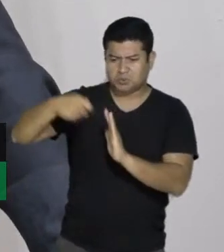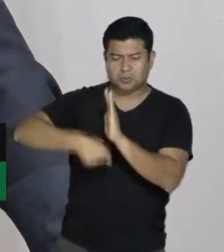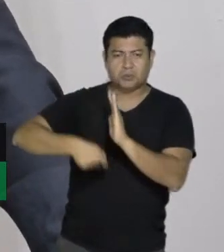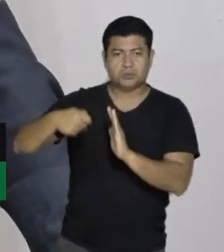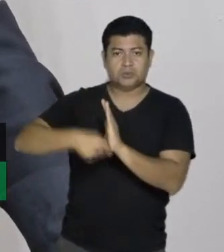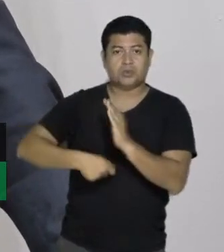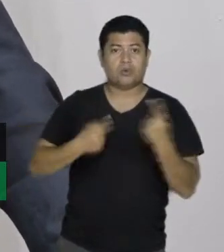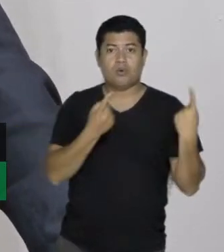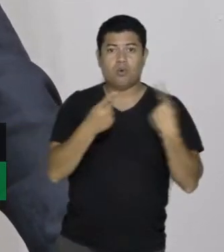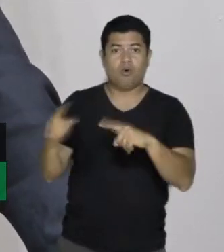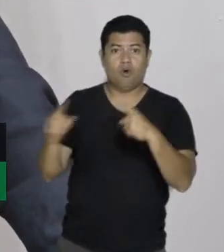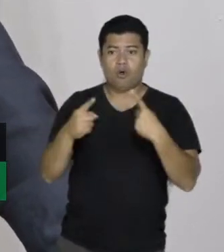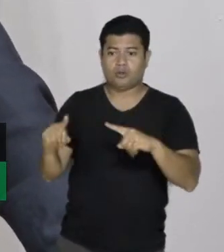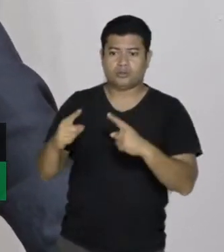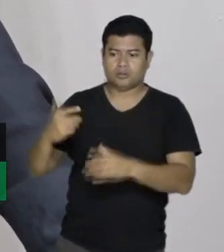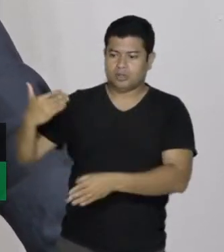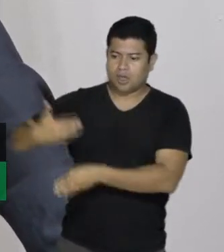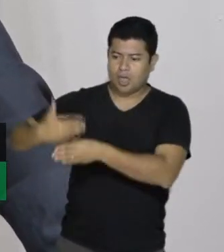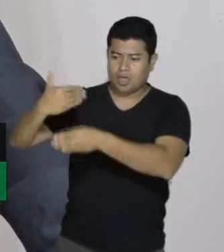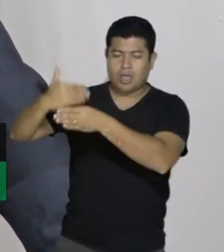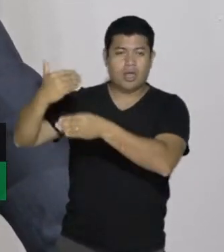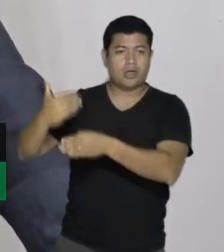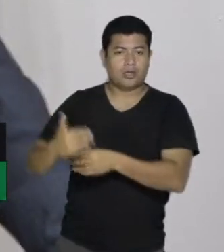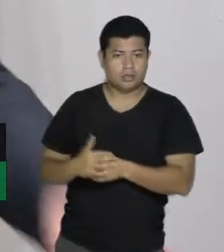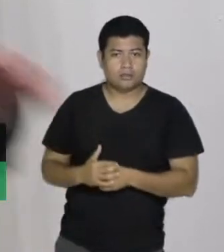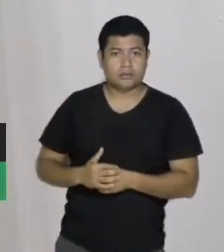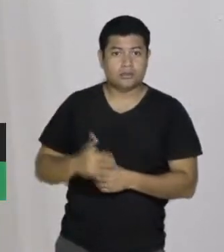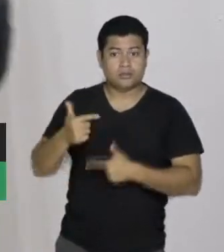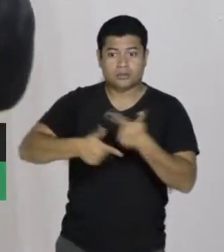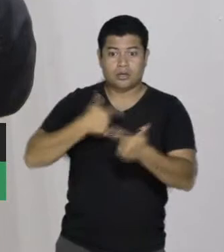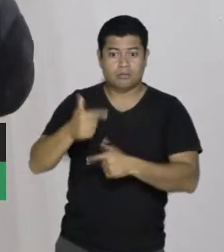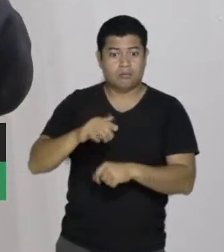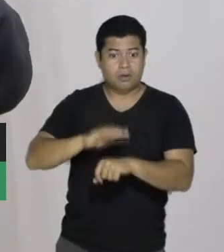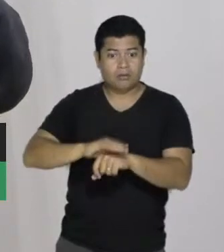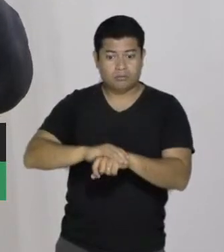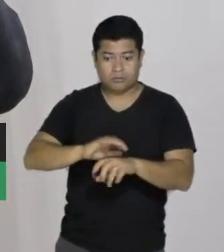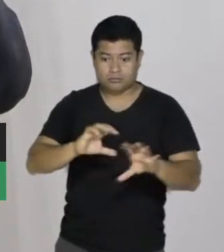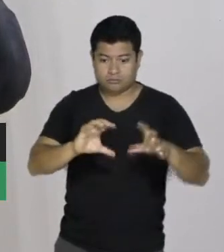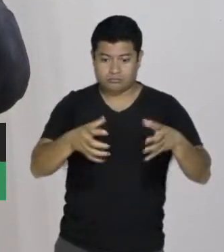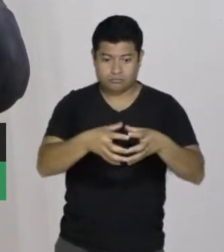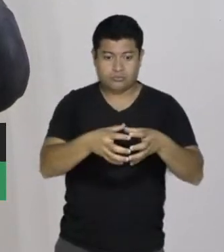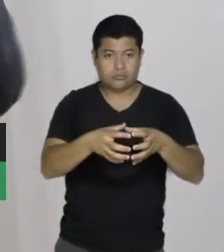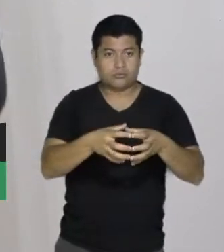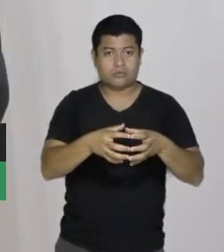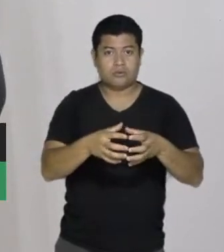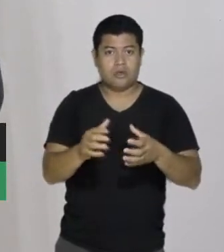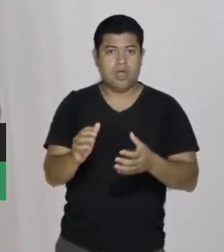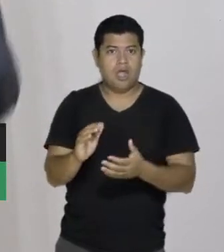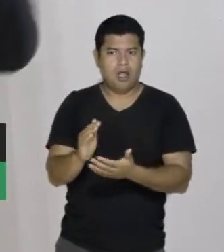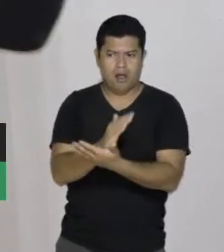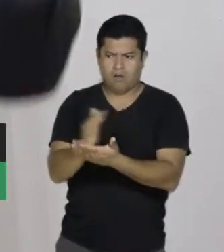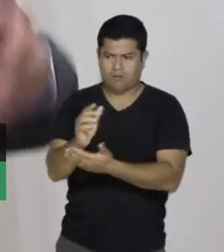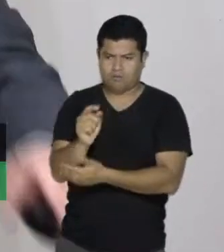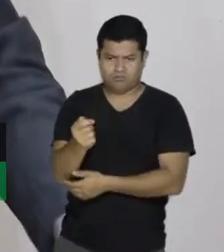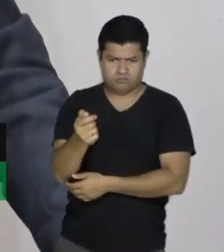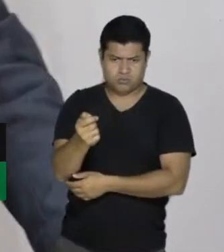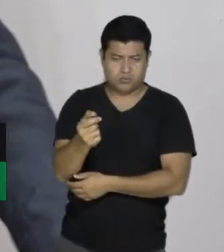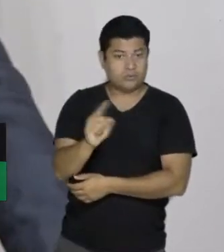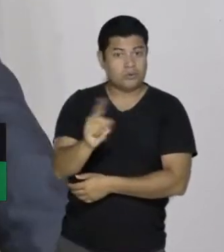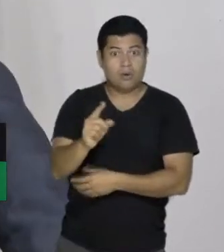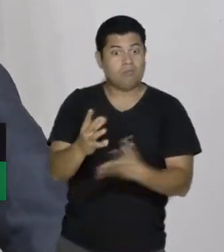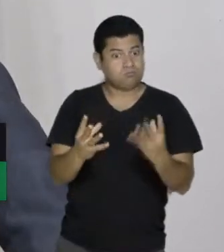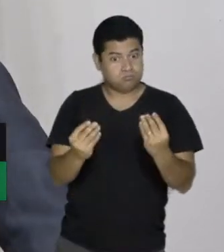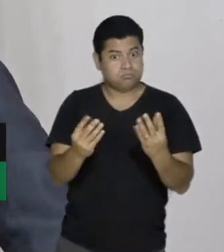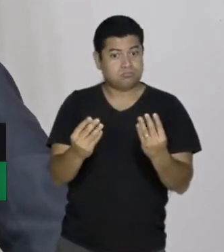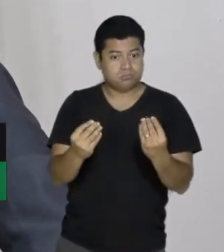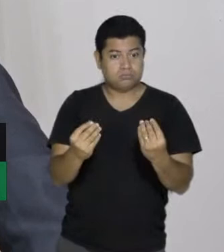desse trabalho dessas famílias e não são algumas são milhares de famílias